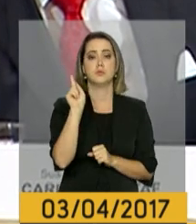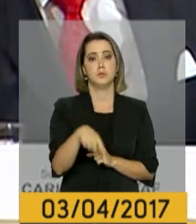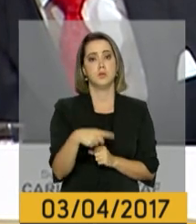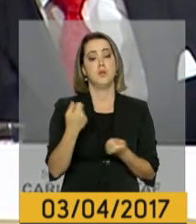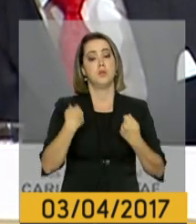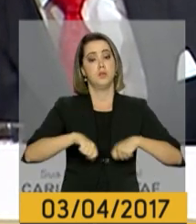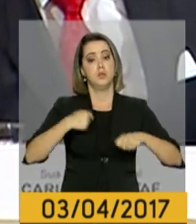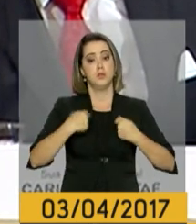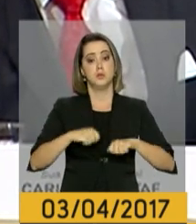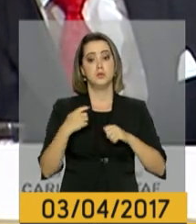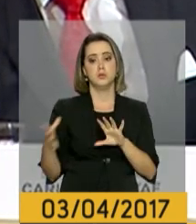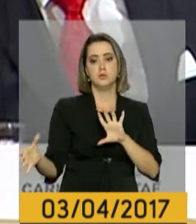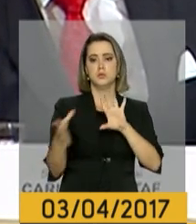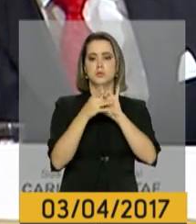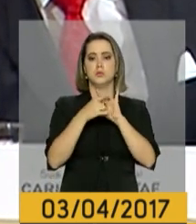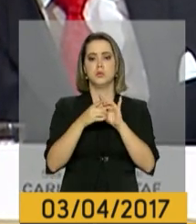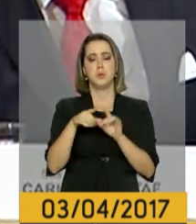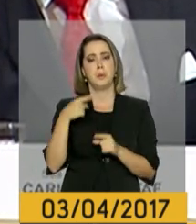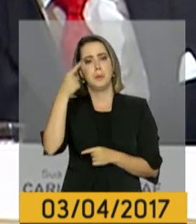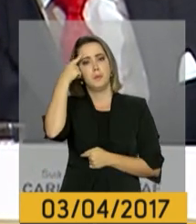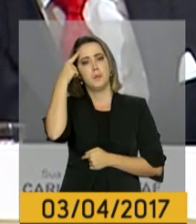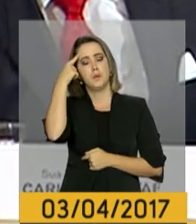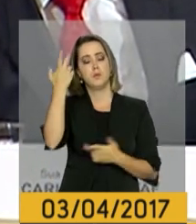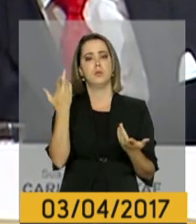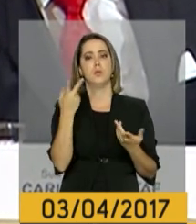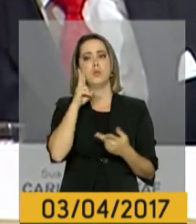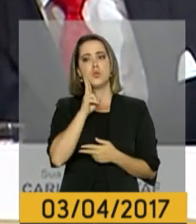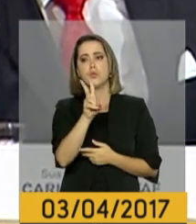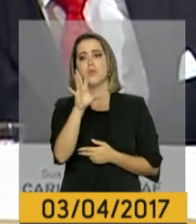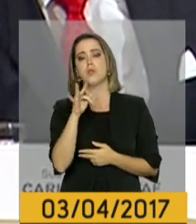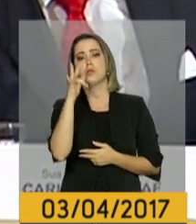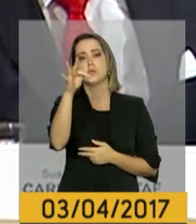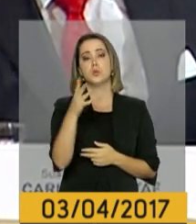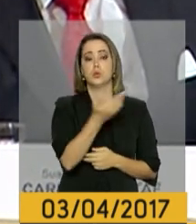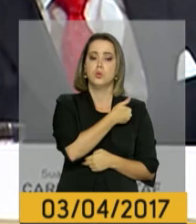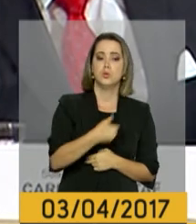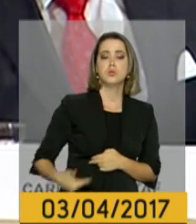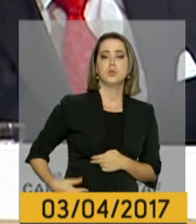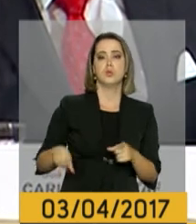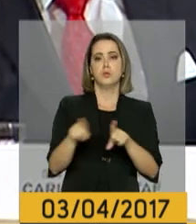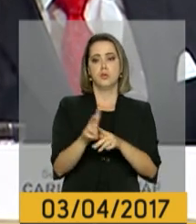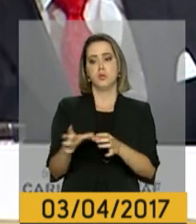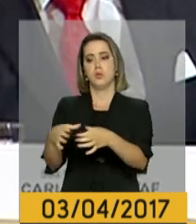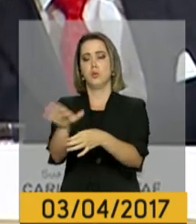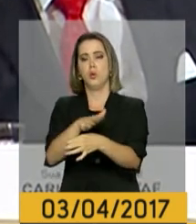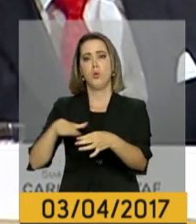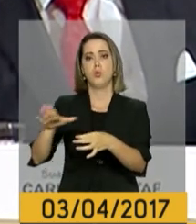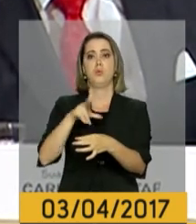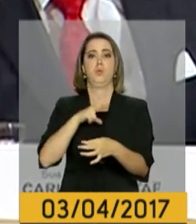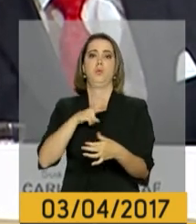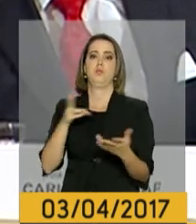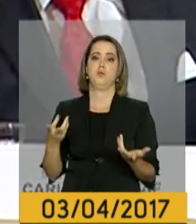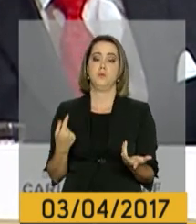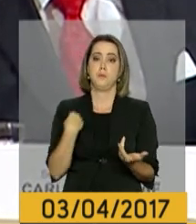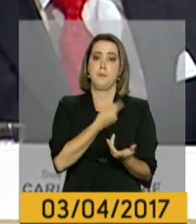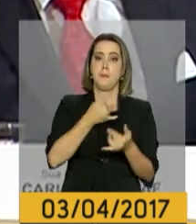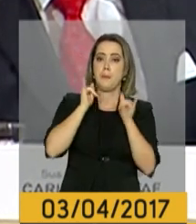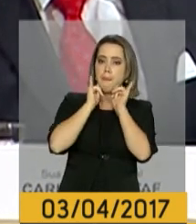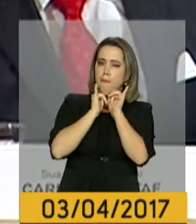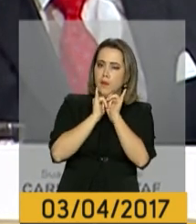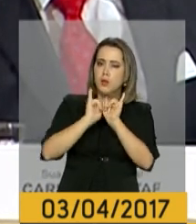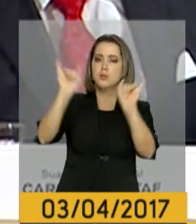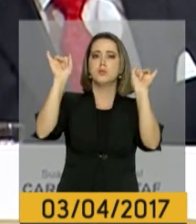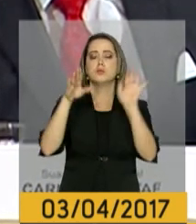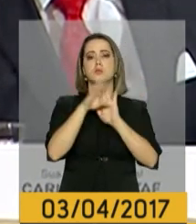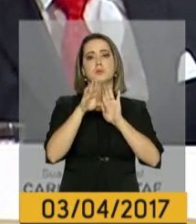requeria a relação mais racional e previsível entre o Estado e o setor privado. E nós lançamos um